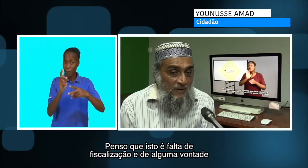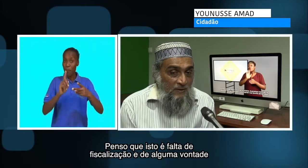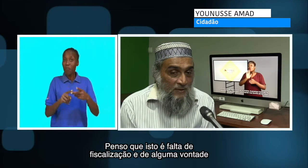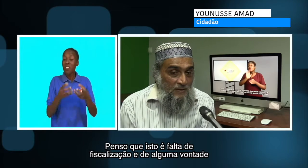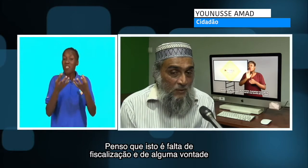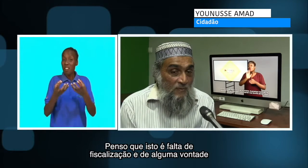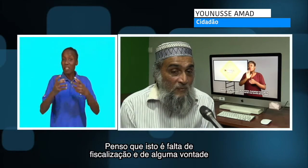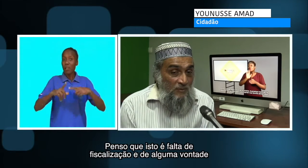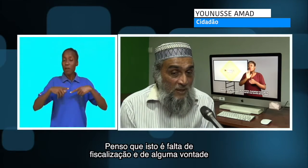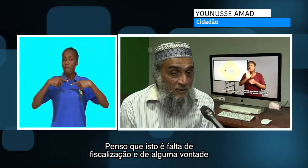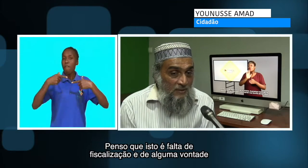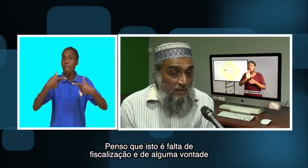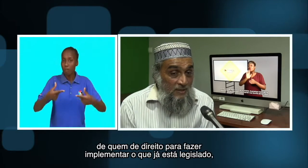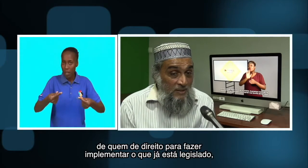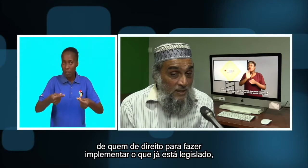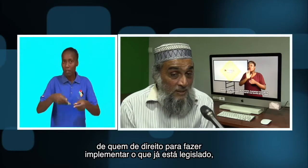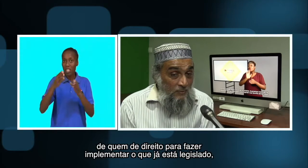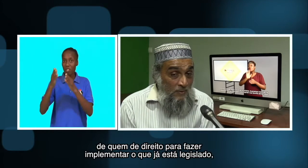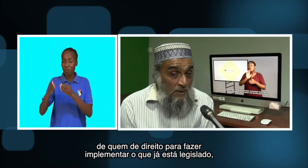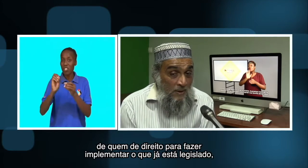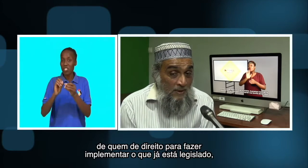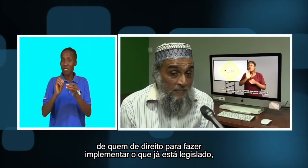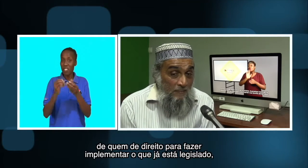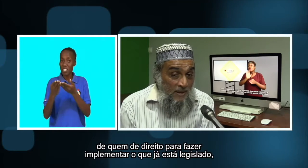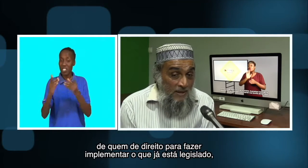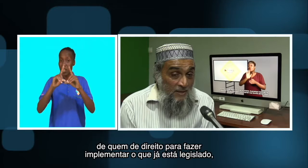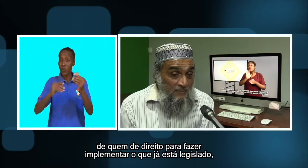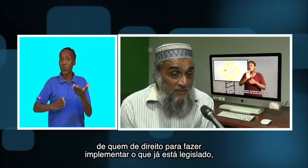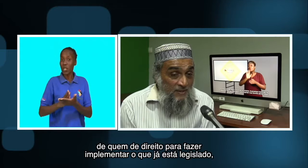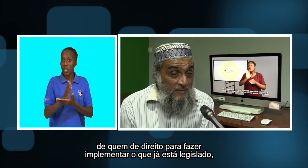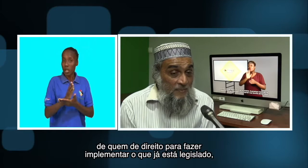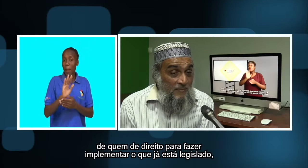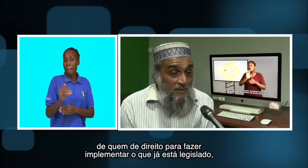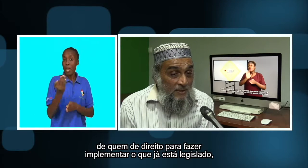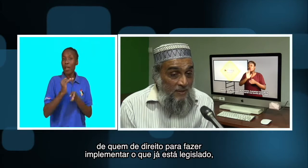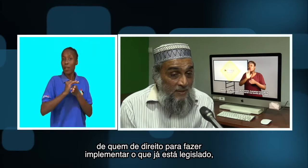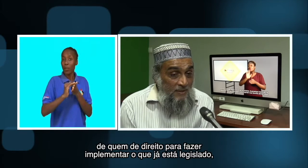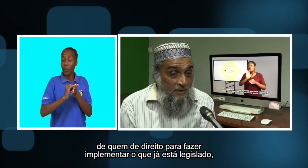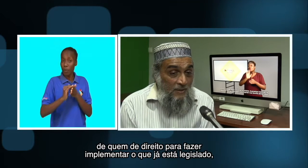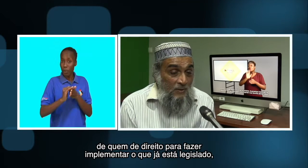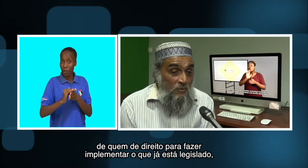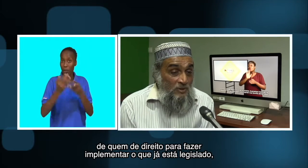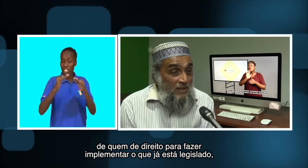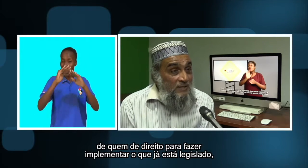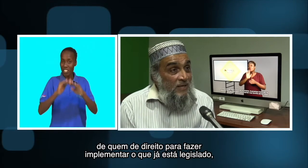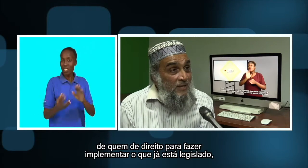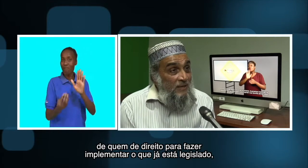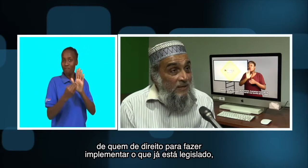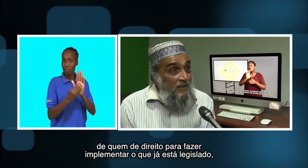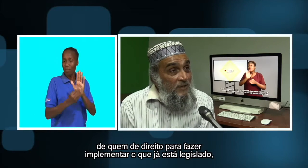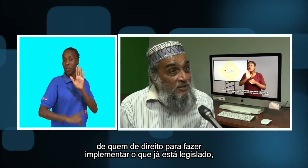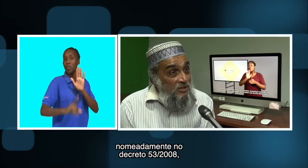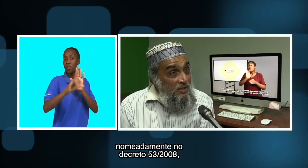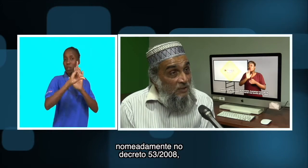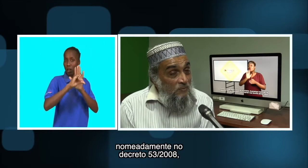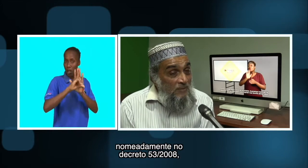falta de alguma vontade aquém de direito para fazer implementar o que já está